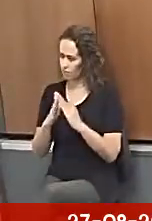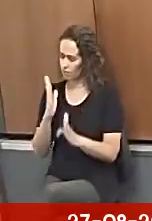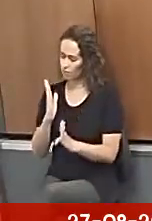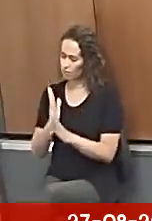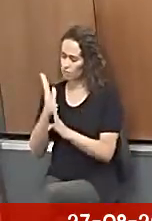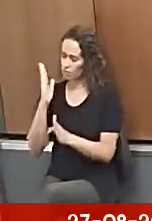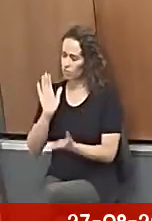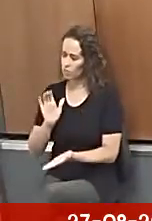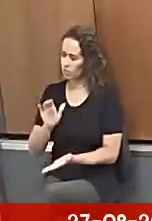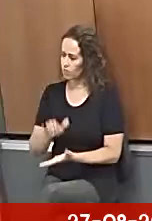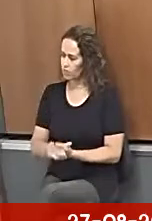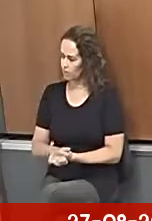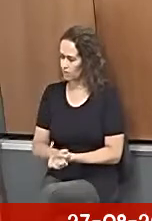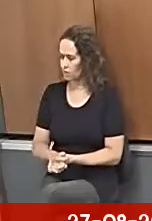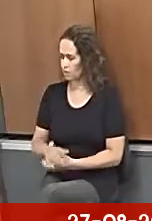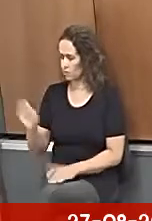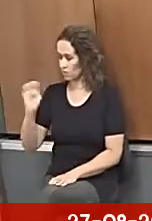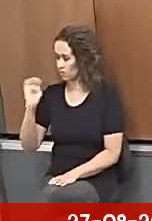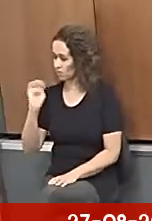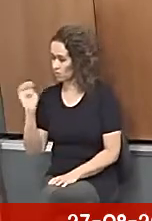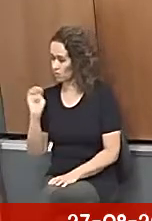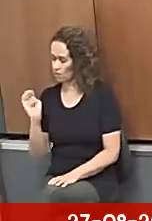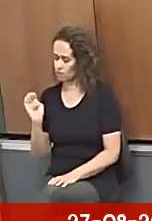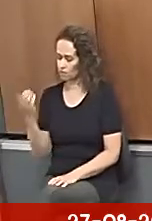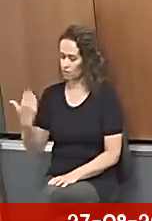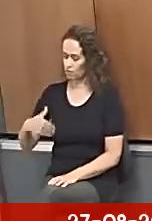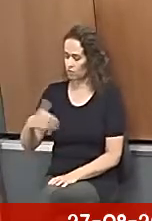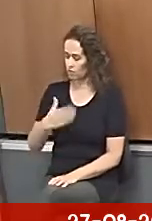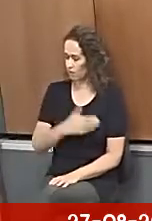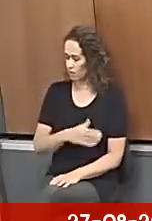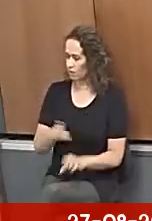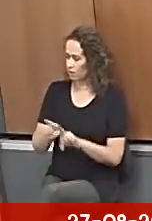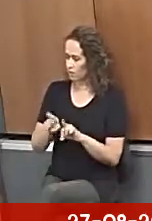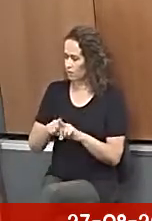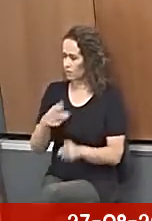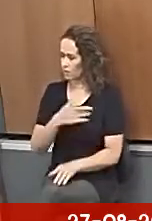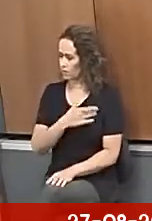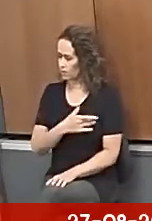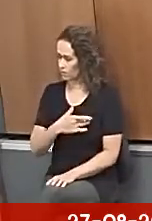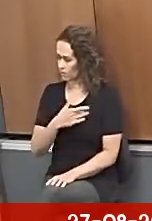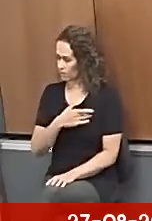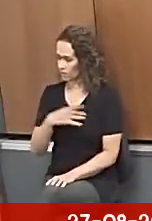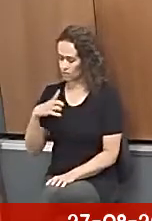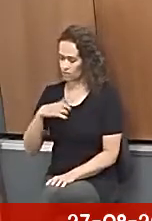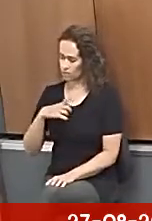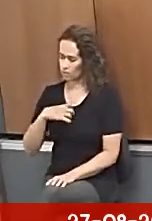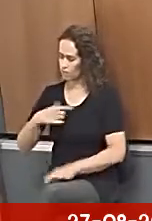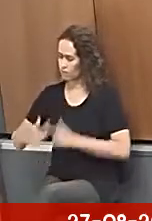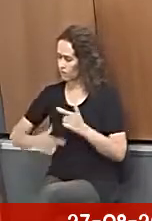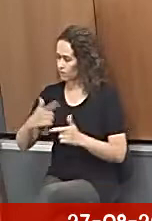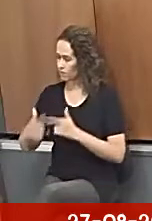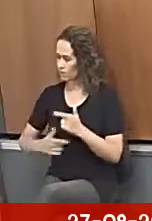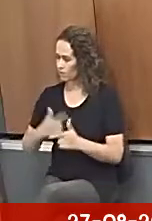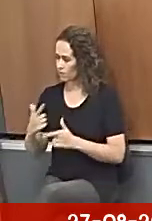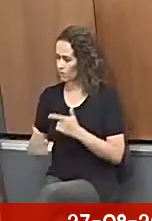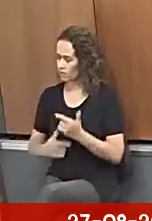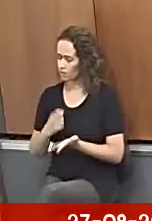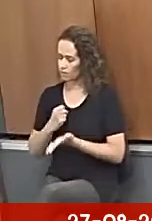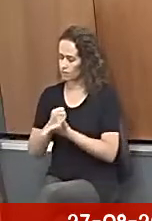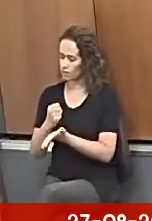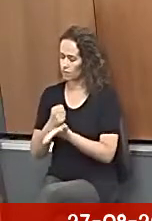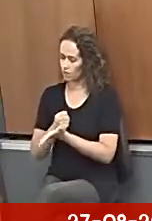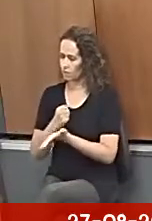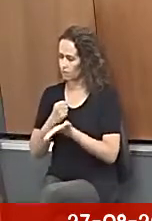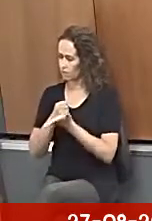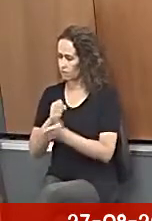que é um atleticano cruzeirense talvez vocês tenham visto na mídia ea gente fez um trabalho de acolhimento a eles e promoção né